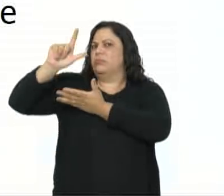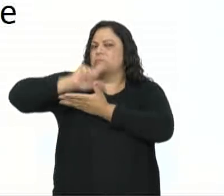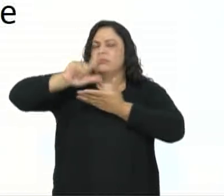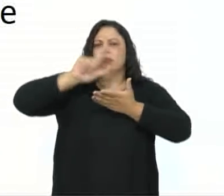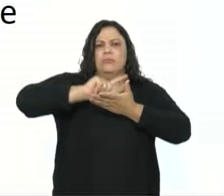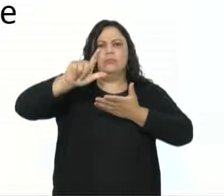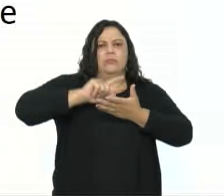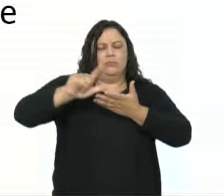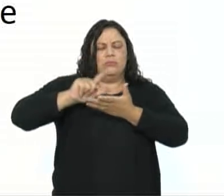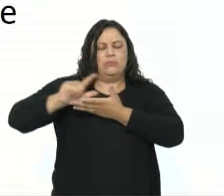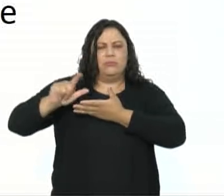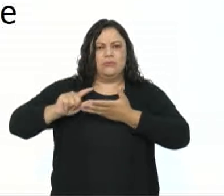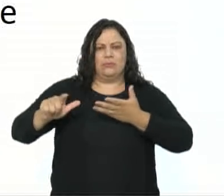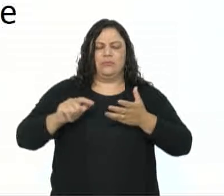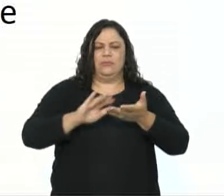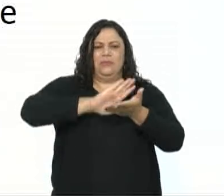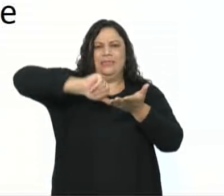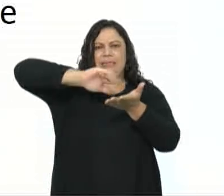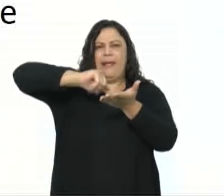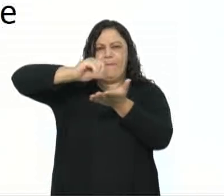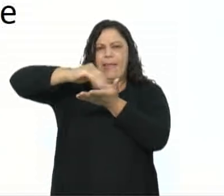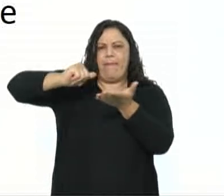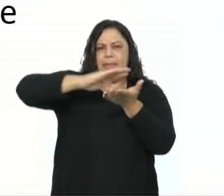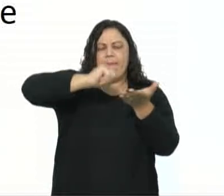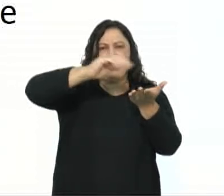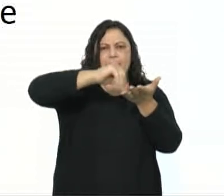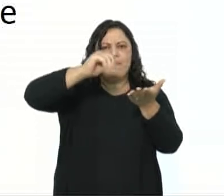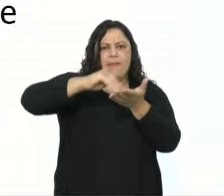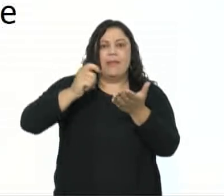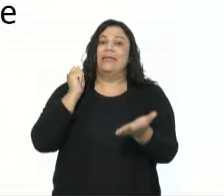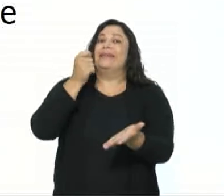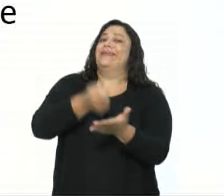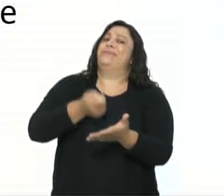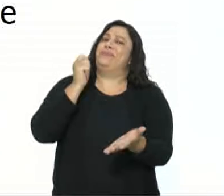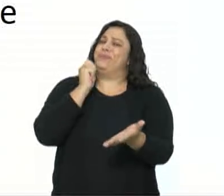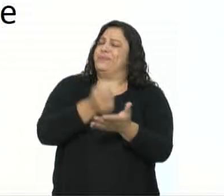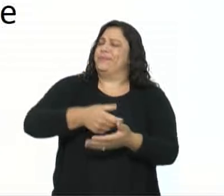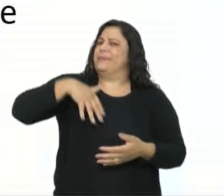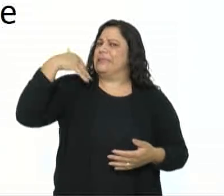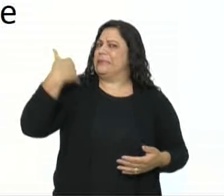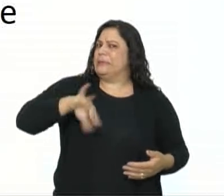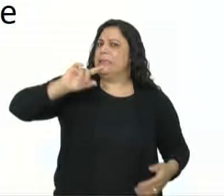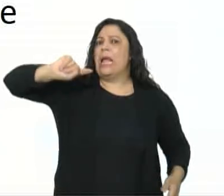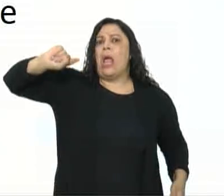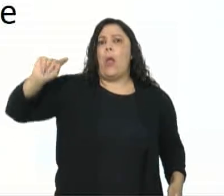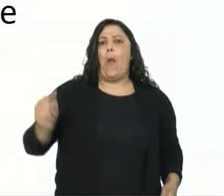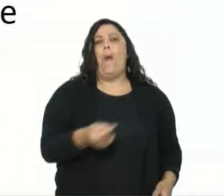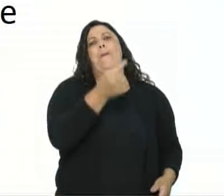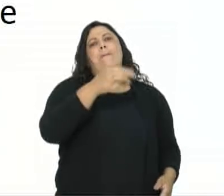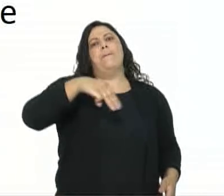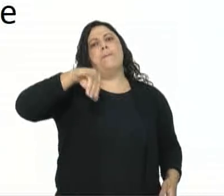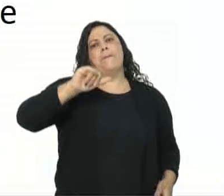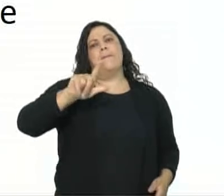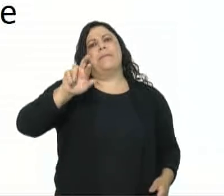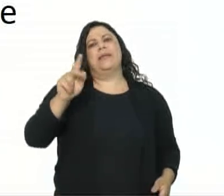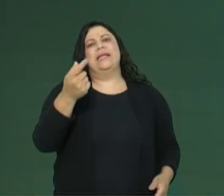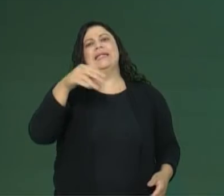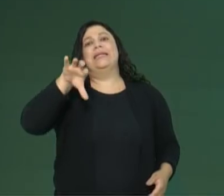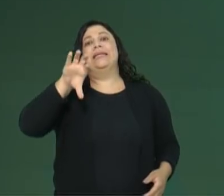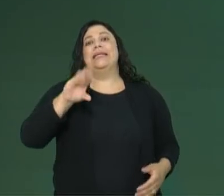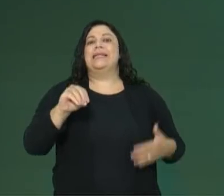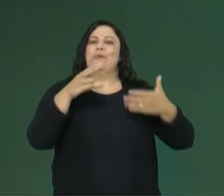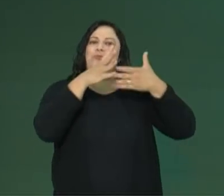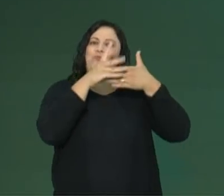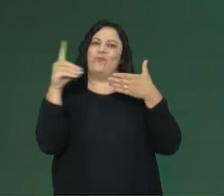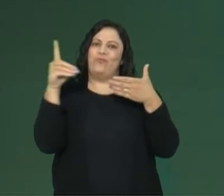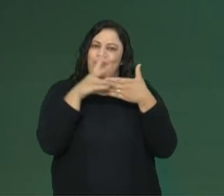espécie invasora, gerando custos diários extras de cerca de $1 milhão por